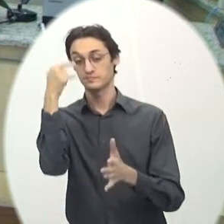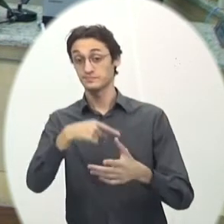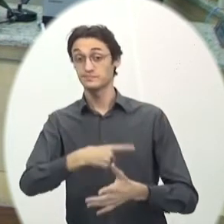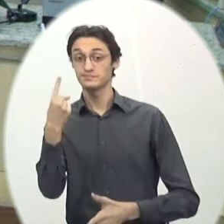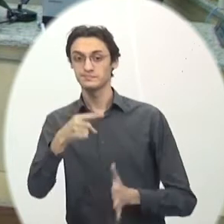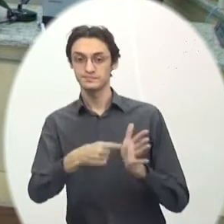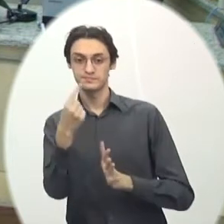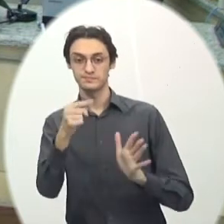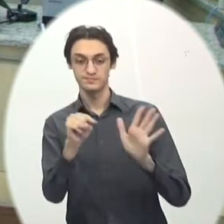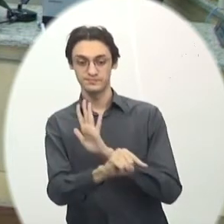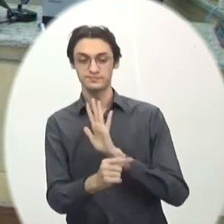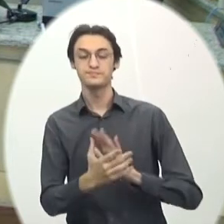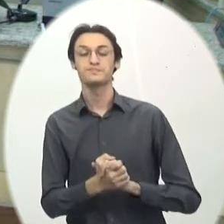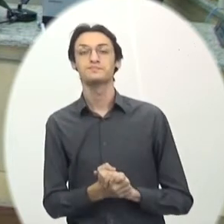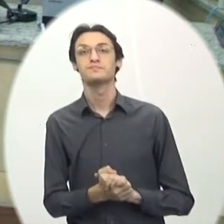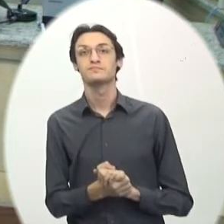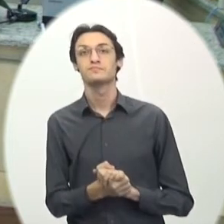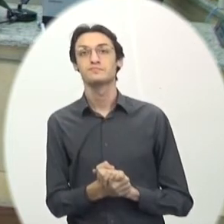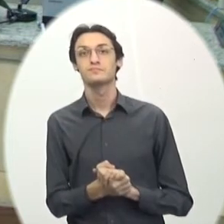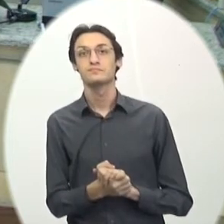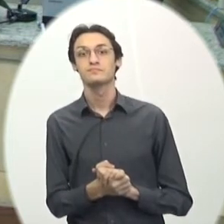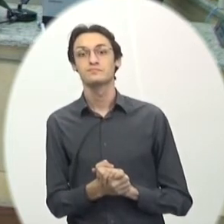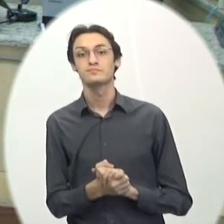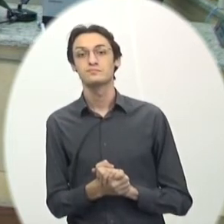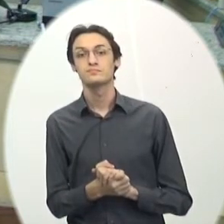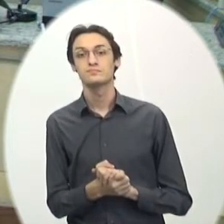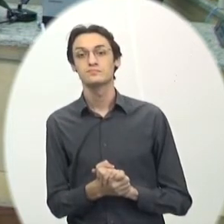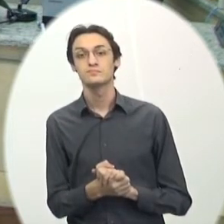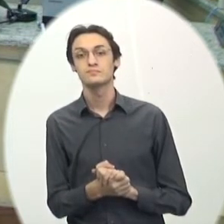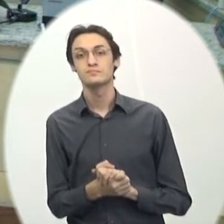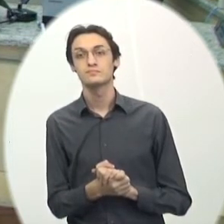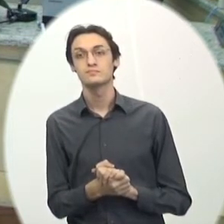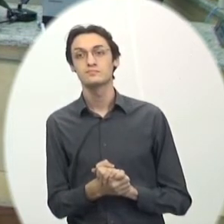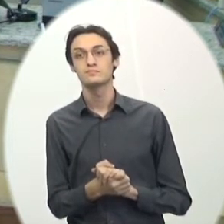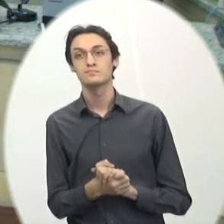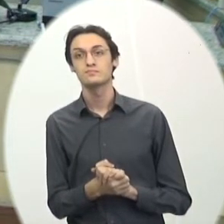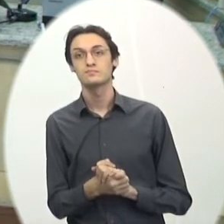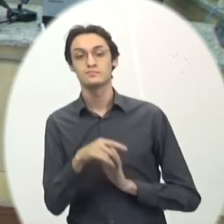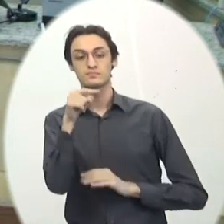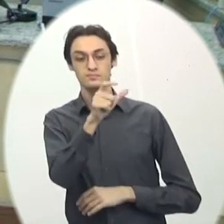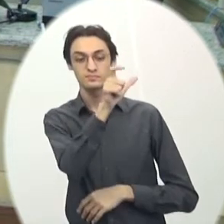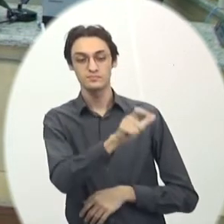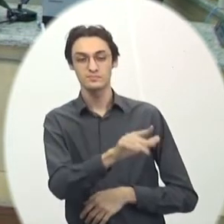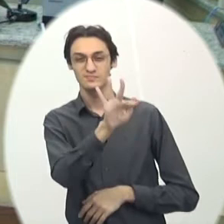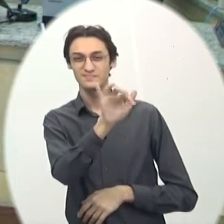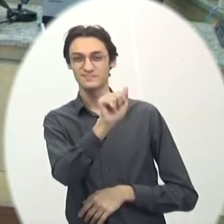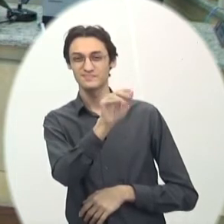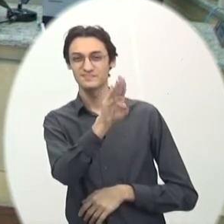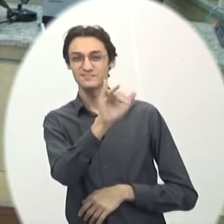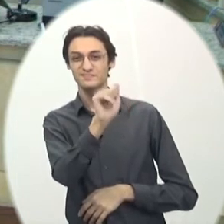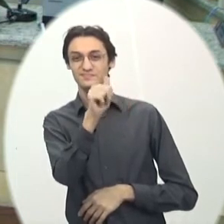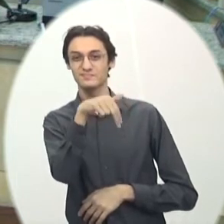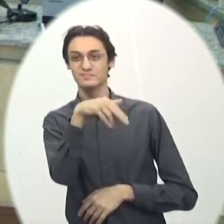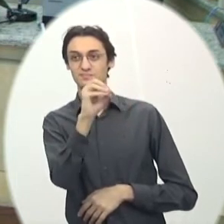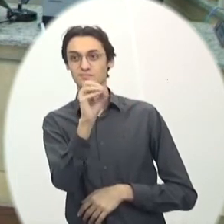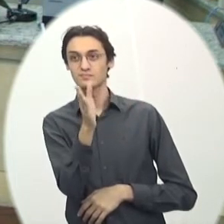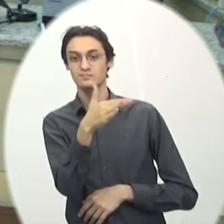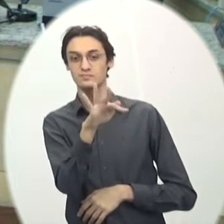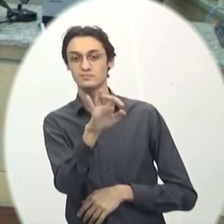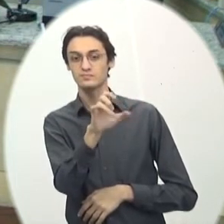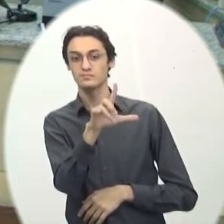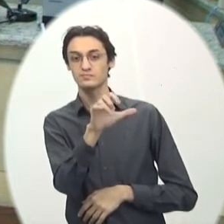pergunta, qual o grau de amizade que você tem com Fabiano Feuser e